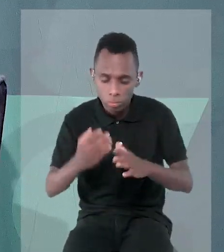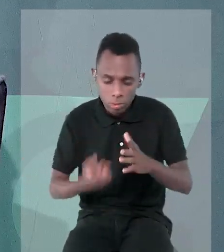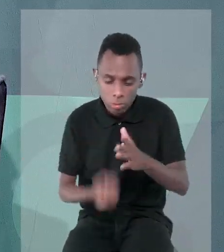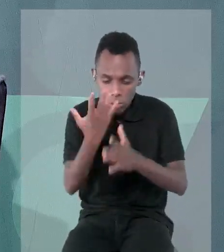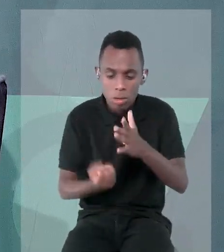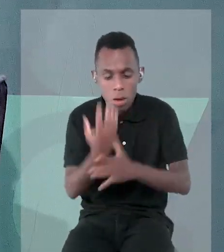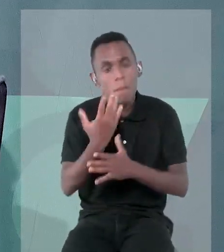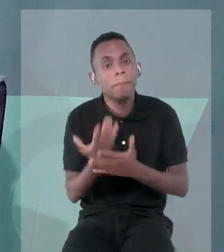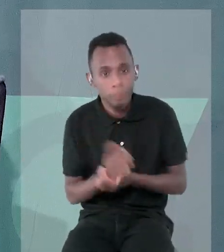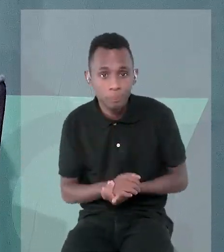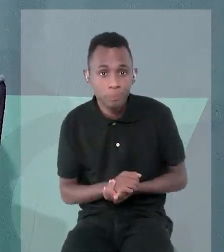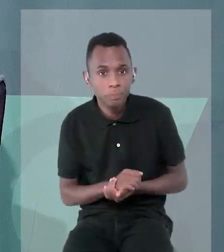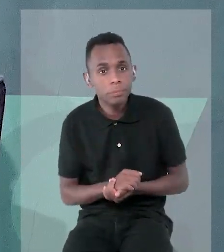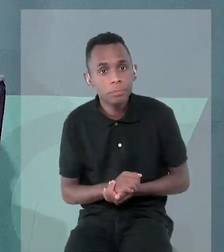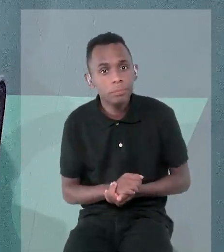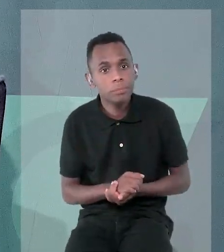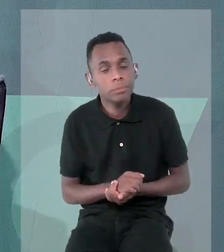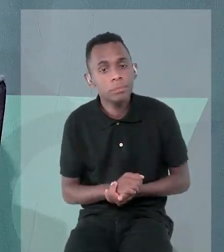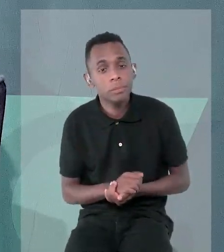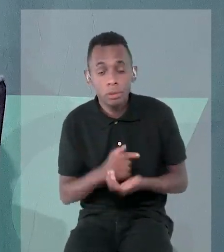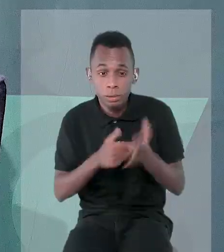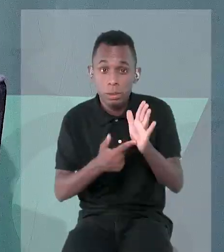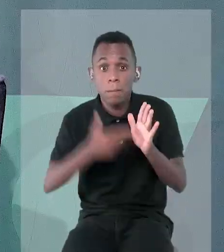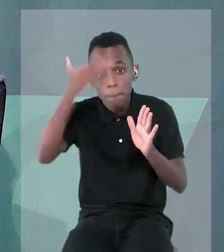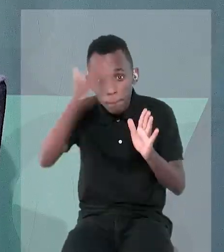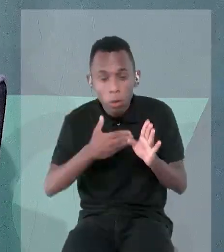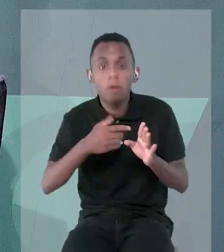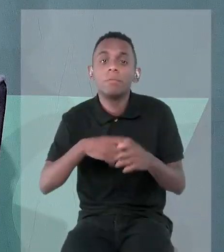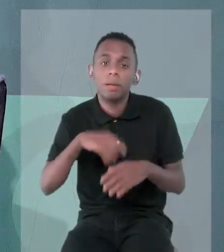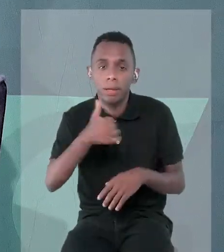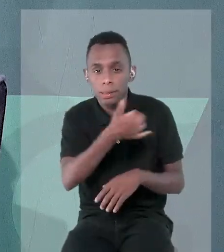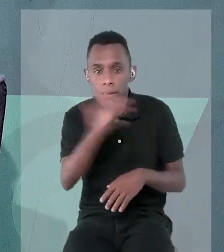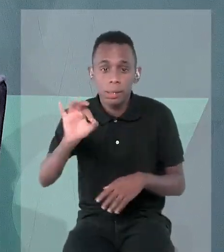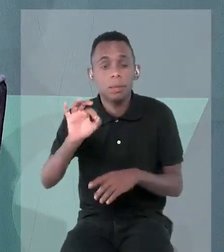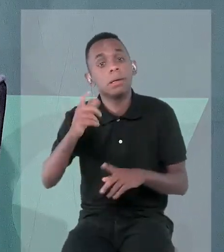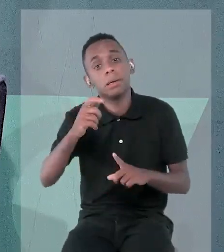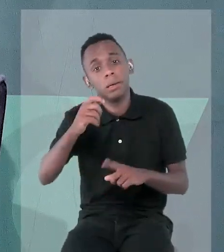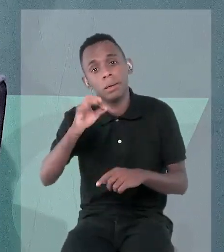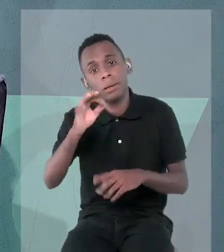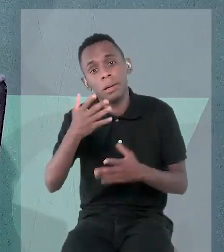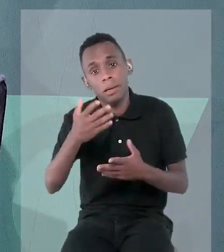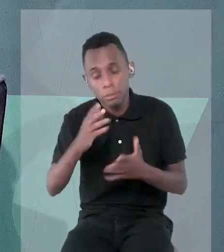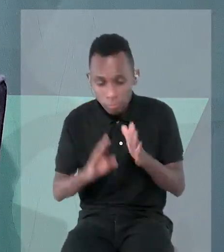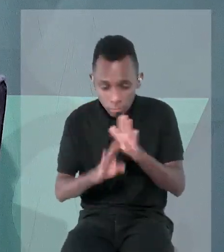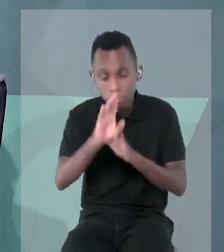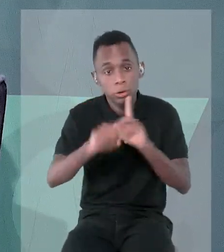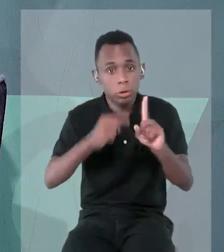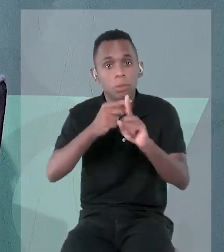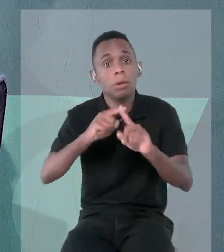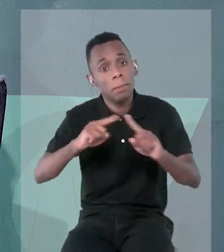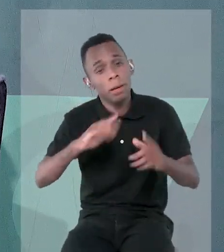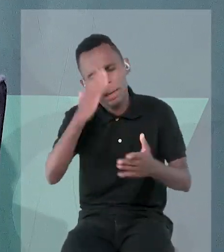produtividade desse pasto. A literatura nos indica 100% de aumento de produtividade, mas é melhor não acreditar, melhor acreditar